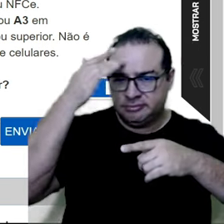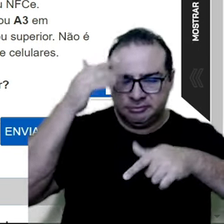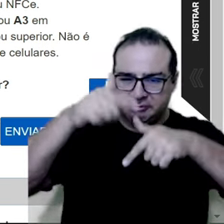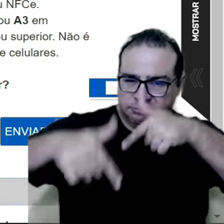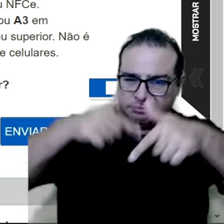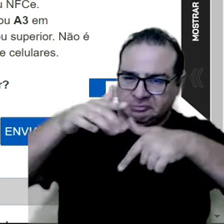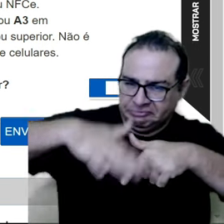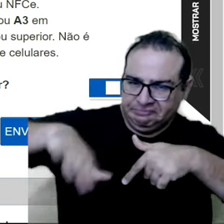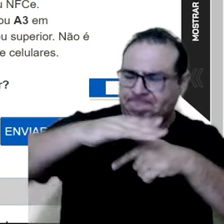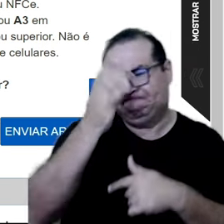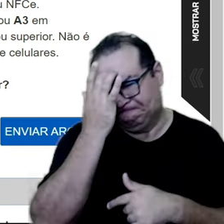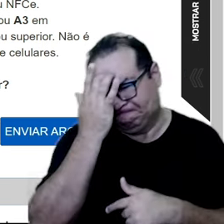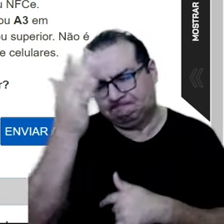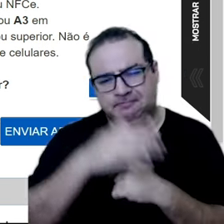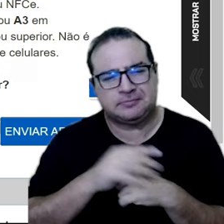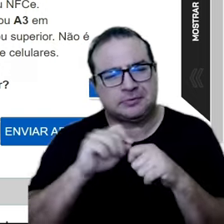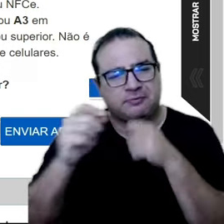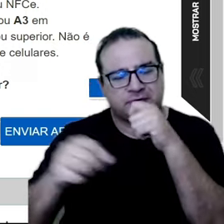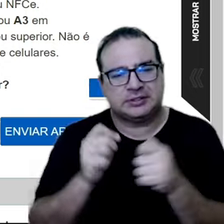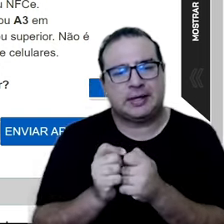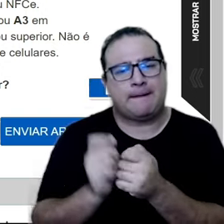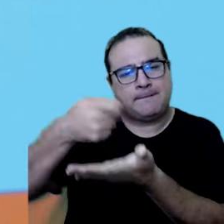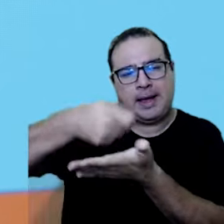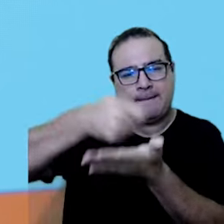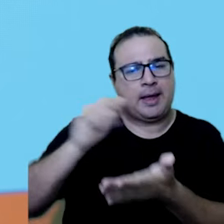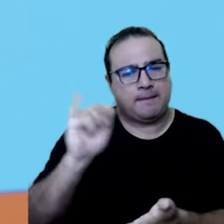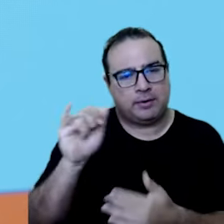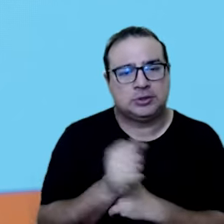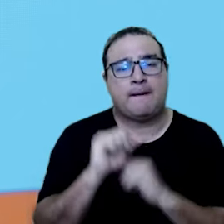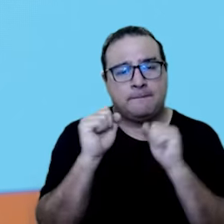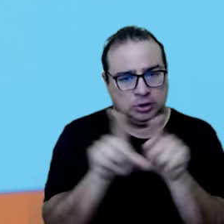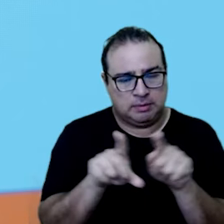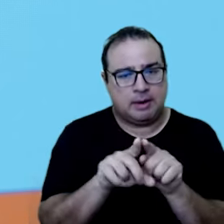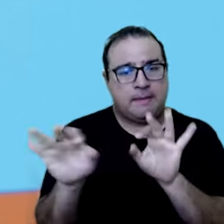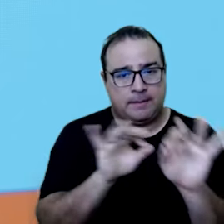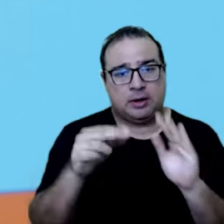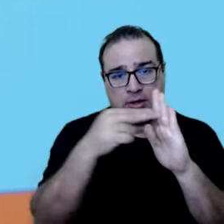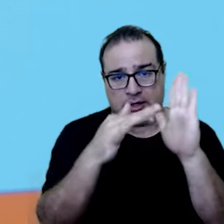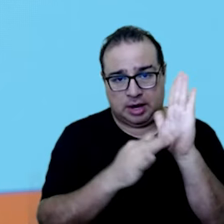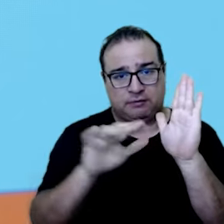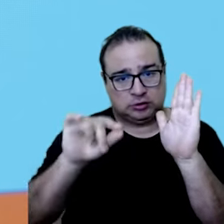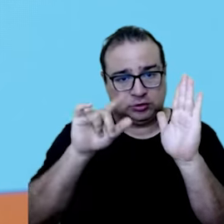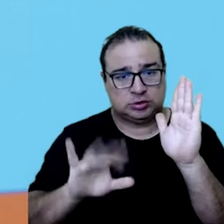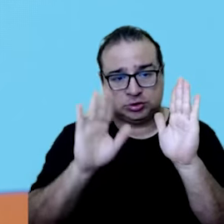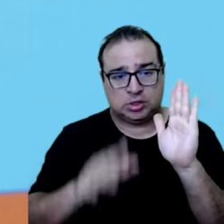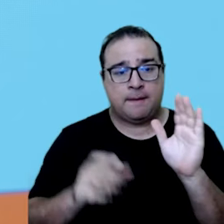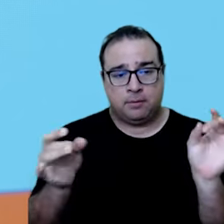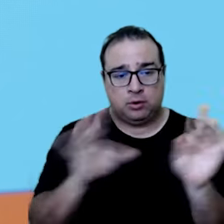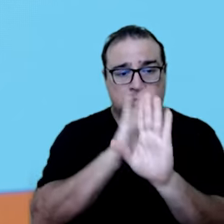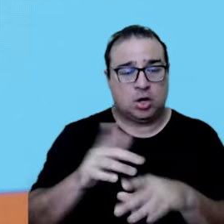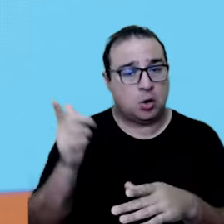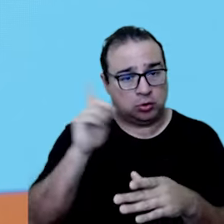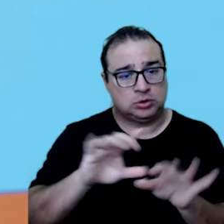que facilita na hora lá de fazer a parte de tributação Aliás você pode sair emitindo a nota fiscal selecionando isso aqui que já daria